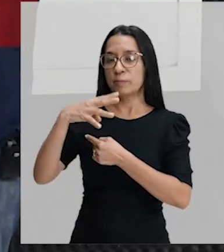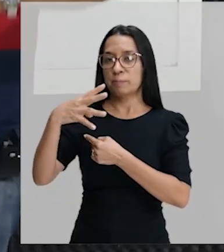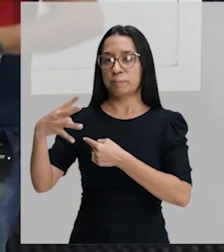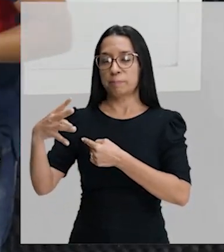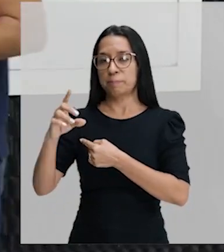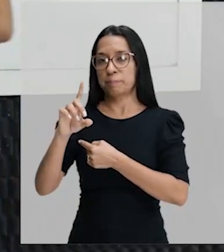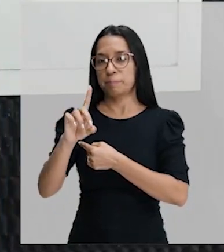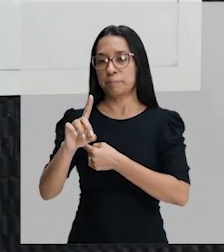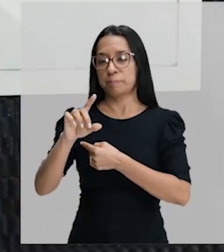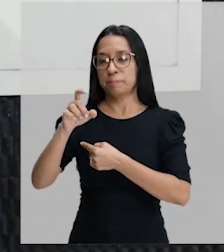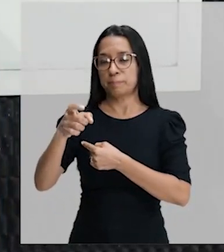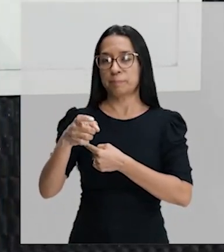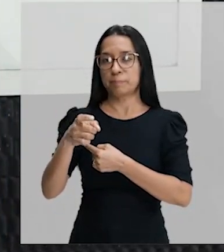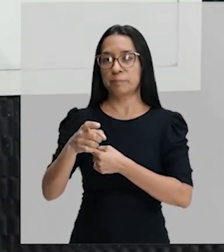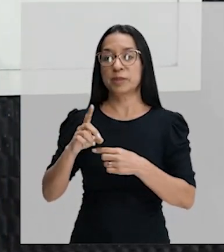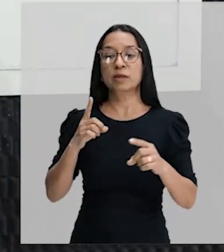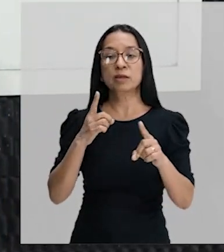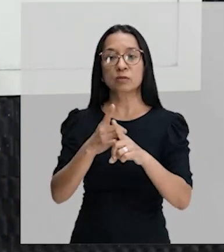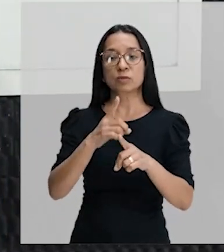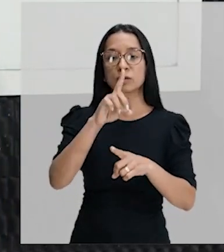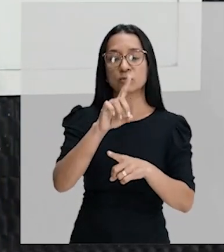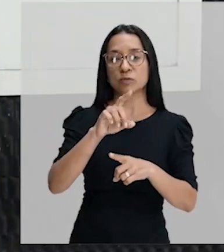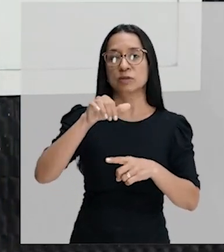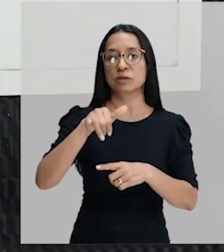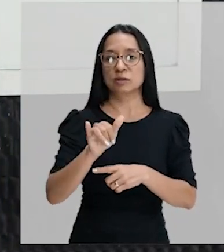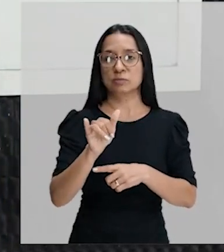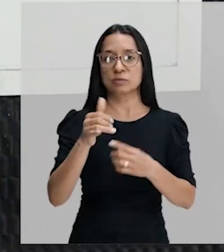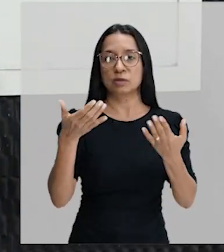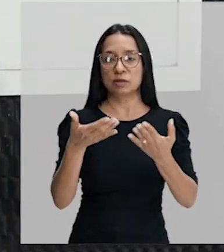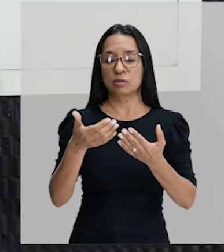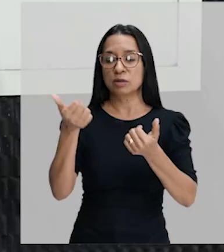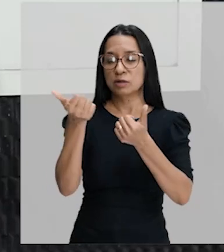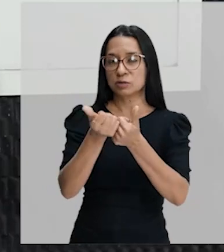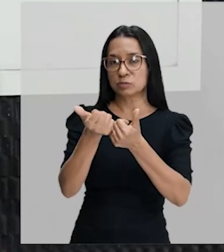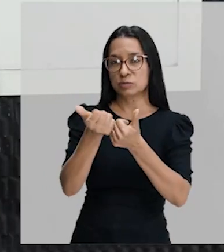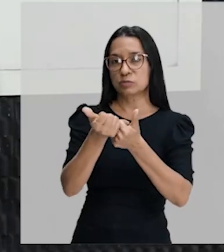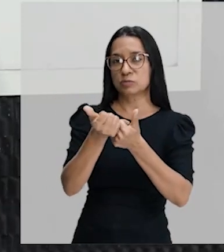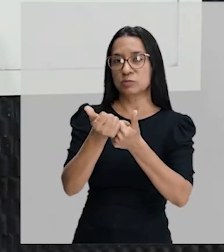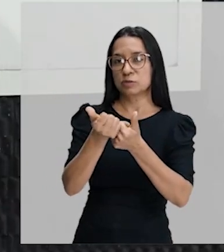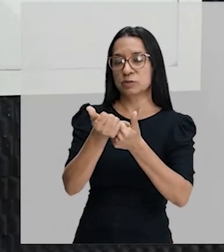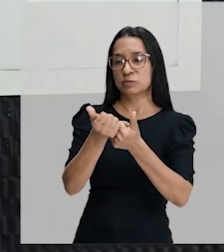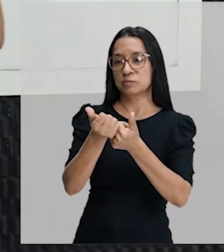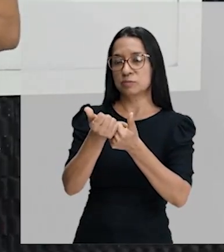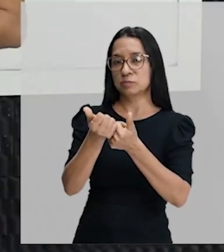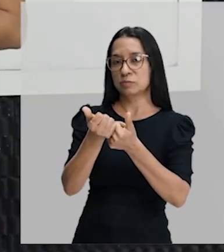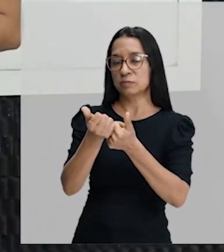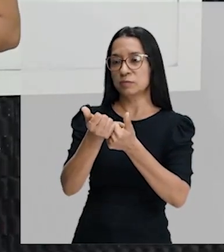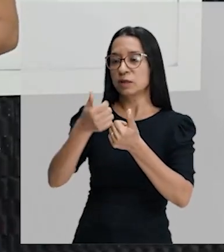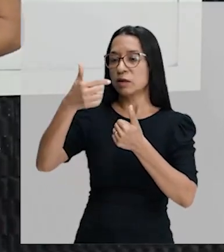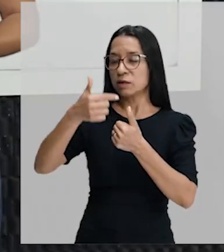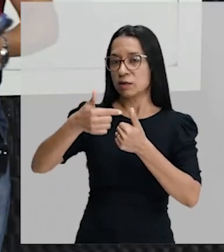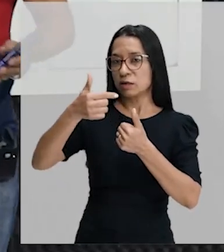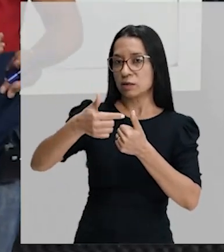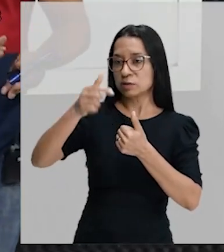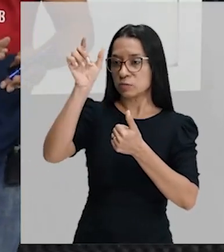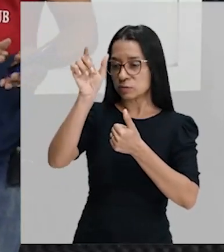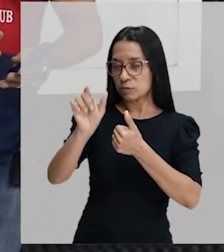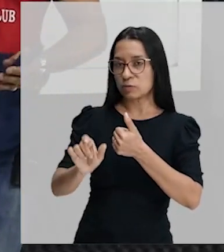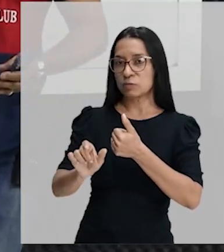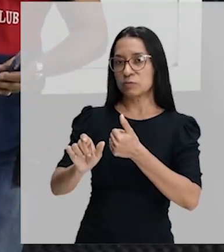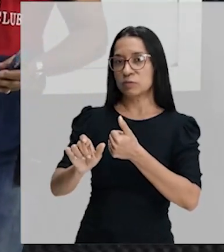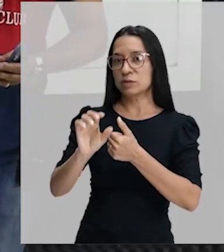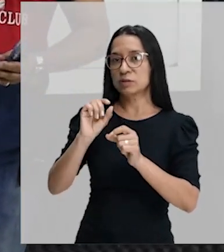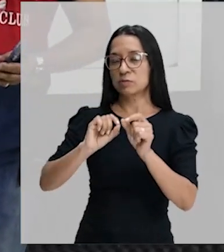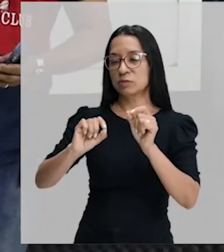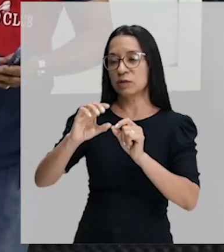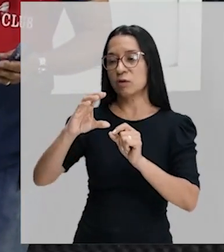o dy, você vai fazer o quê? Agora você vai substituir aqui a segunda coluna, ó, que são os coeficientes de y. Você